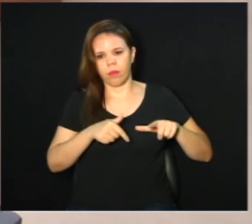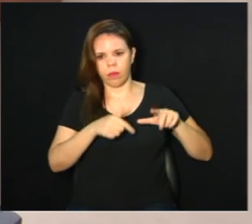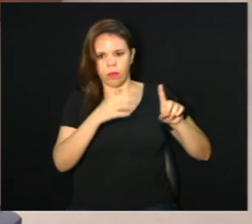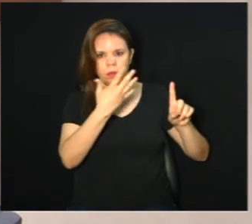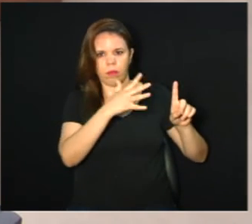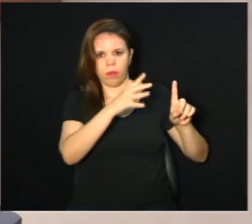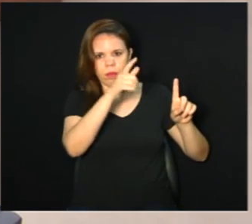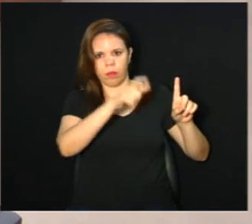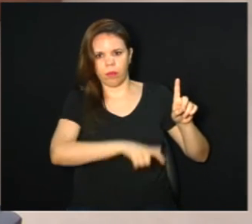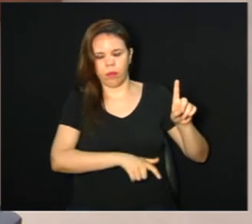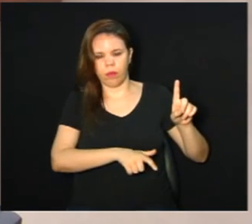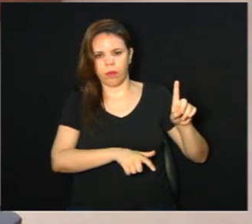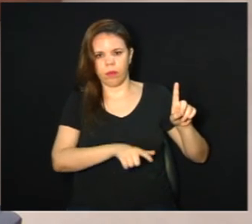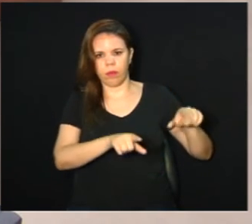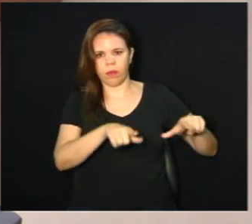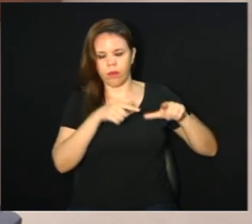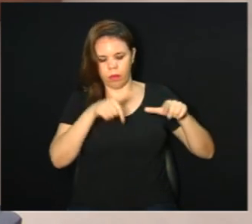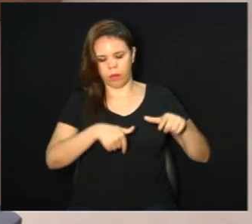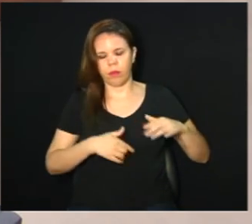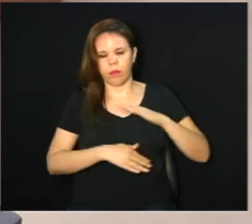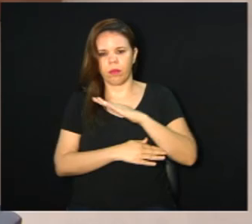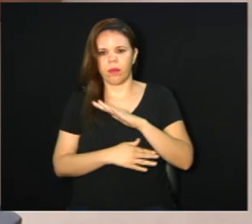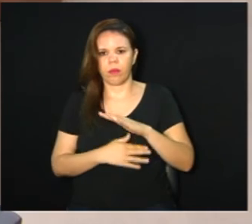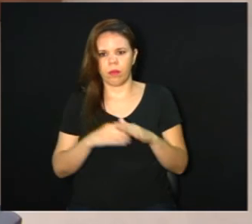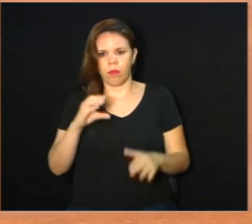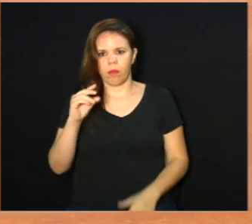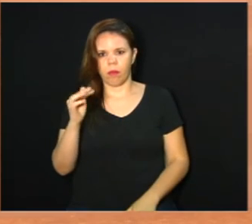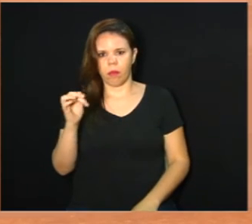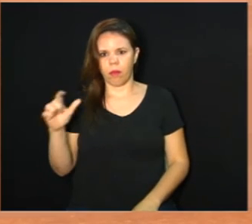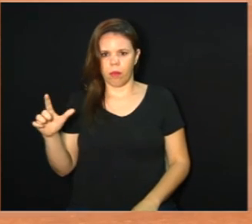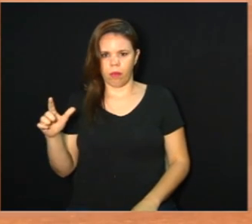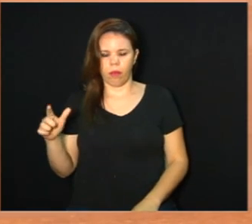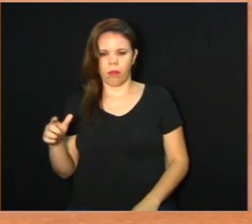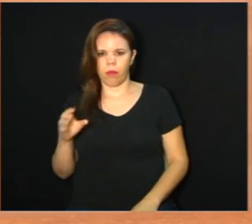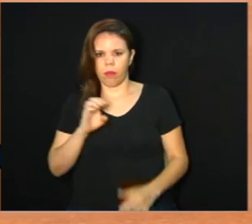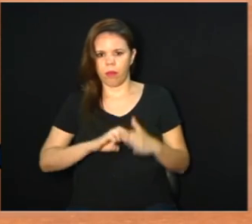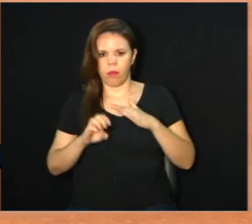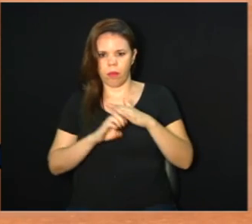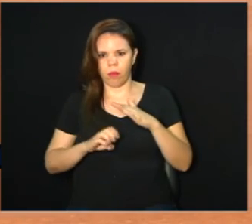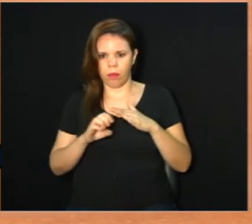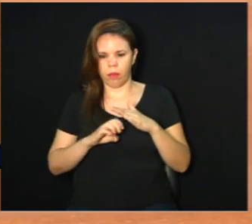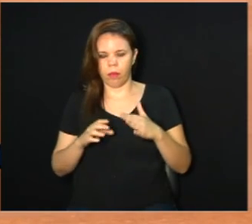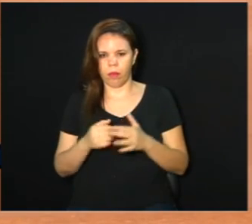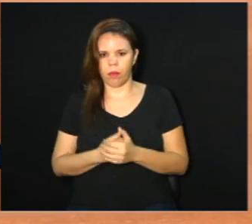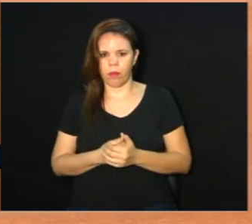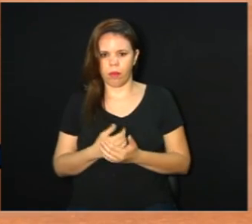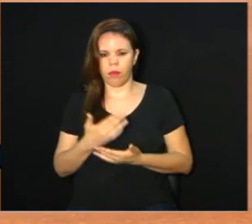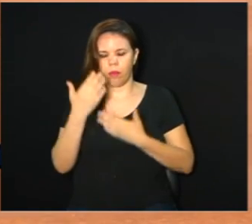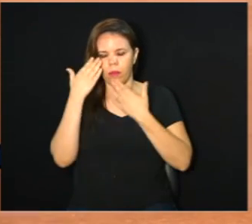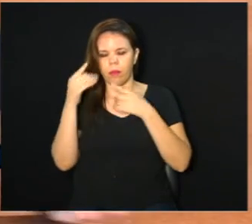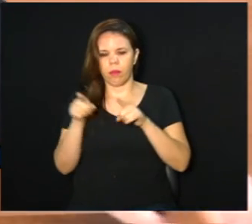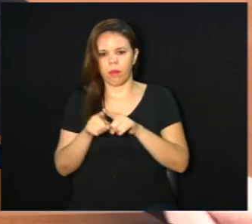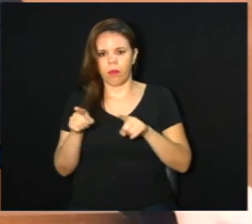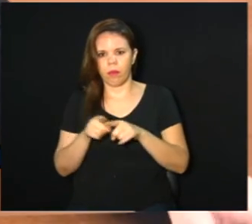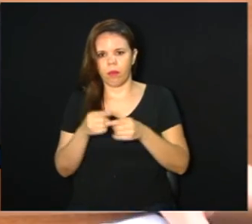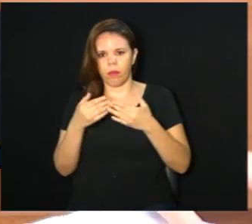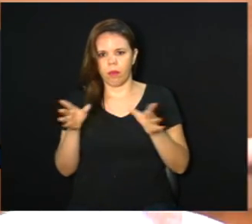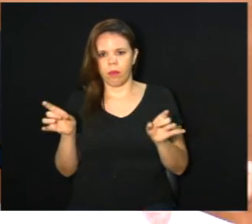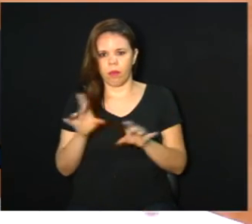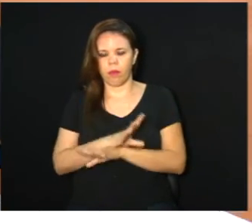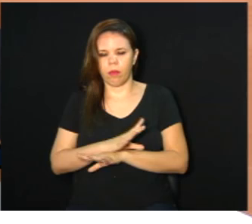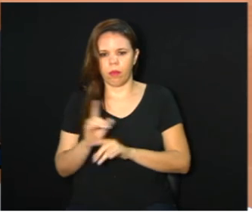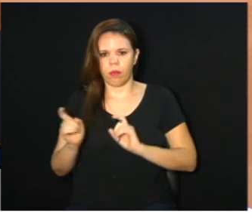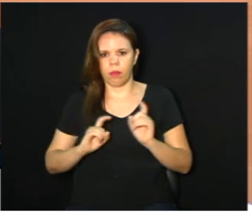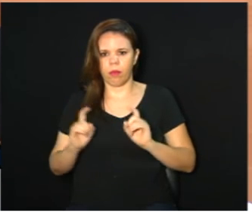mérito que foi concedido por essa casa à CPFL Energia. Então, agradeço a você e declaro, então,